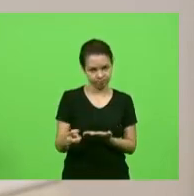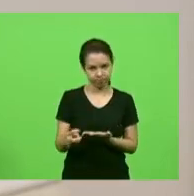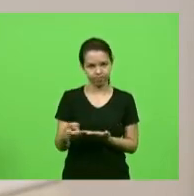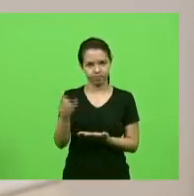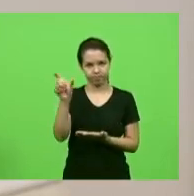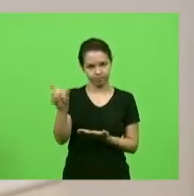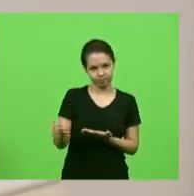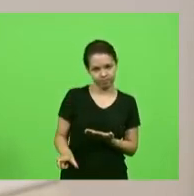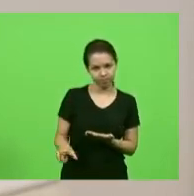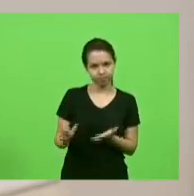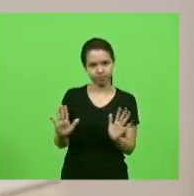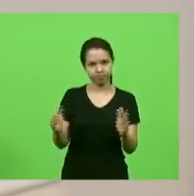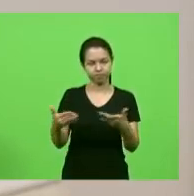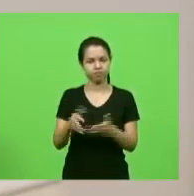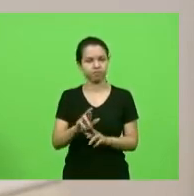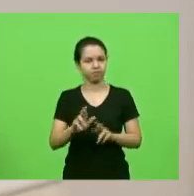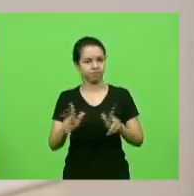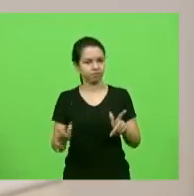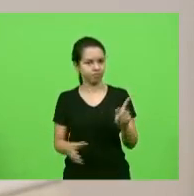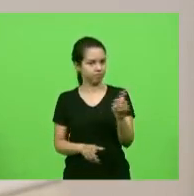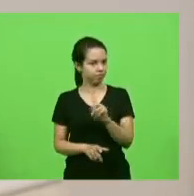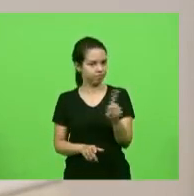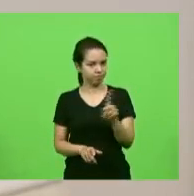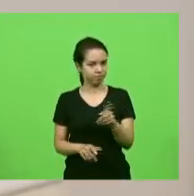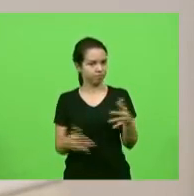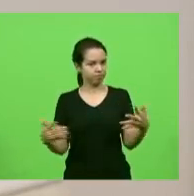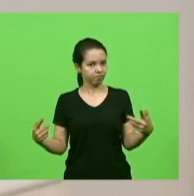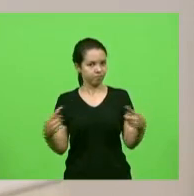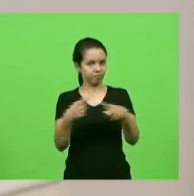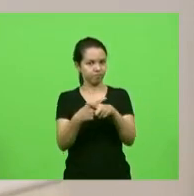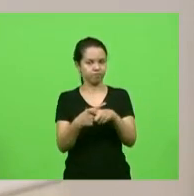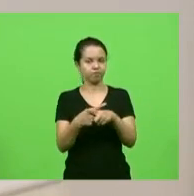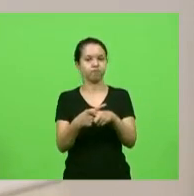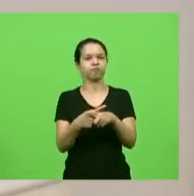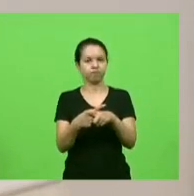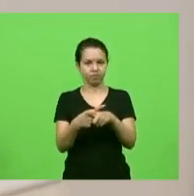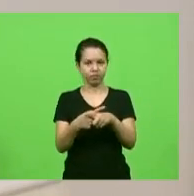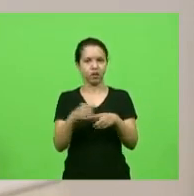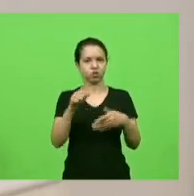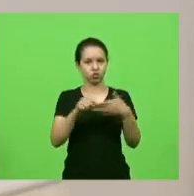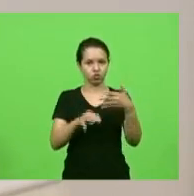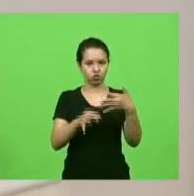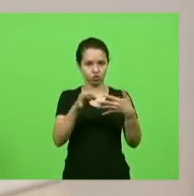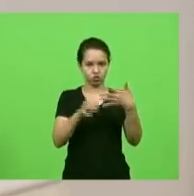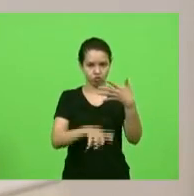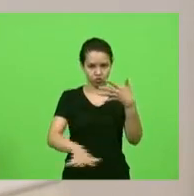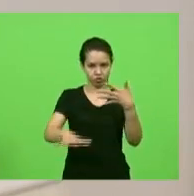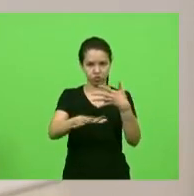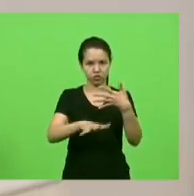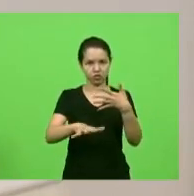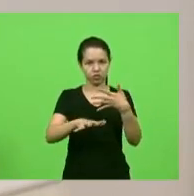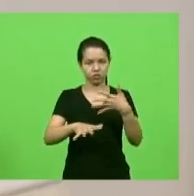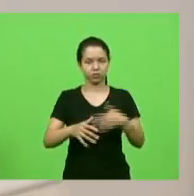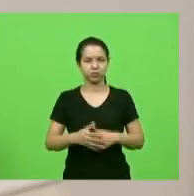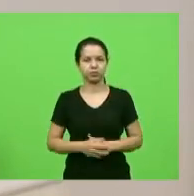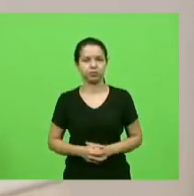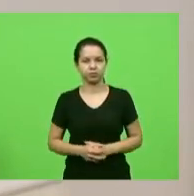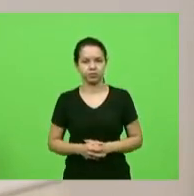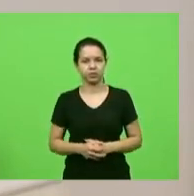diferente. Dar-se-ia o conflito de jurisdição, quando interviesse contra o condenado a jurisdição